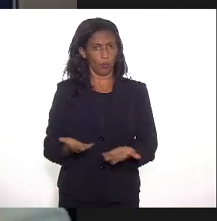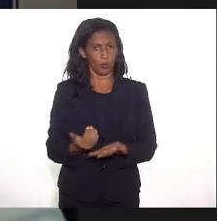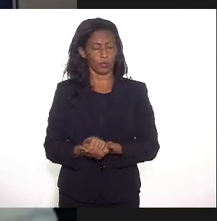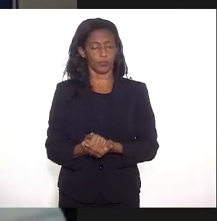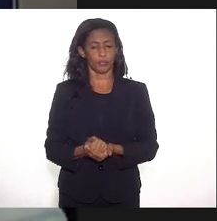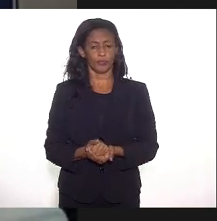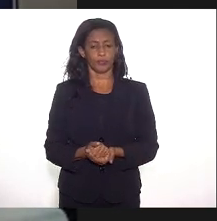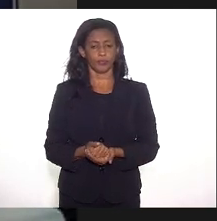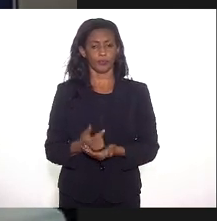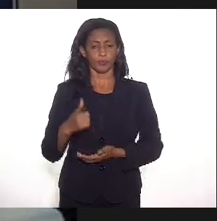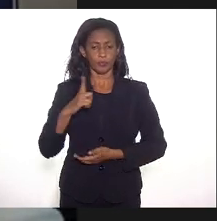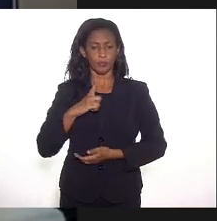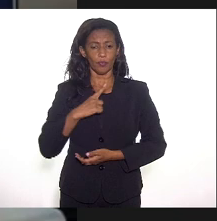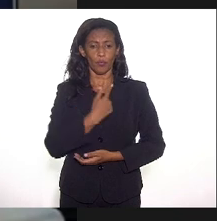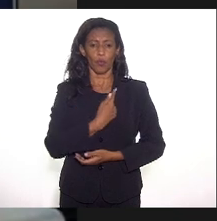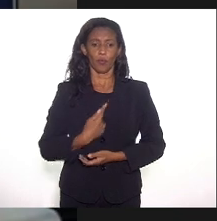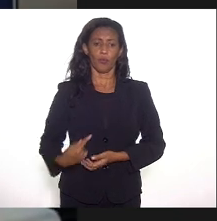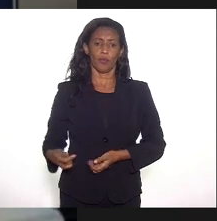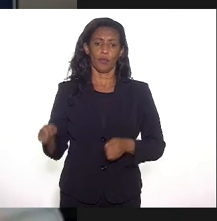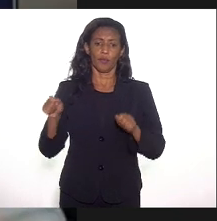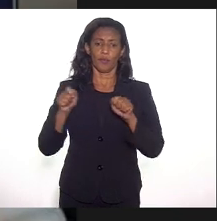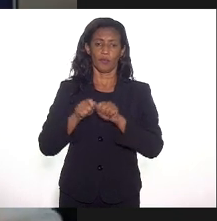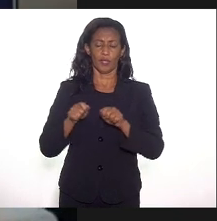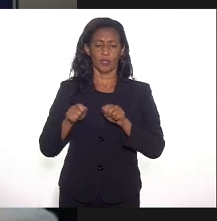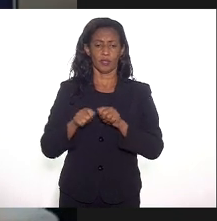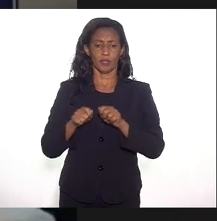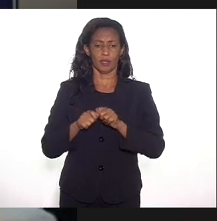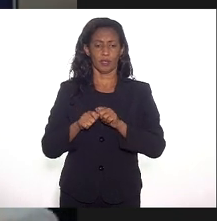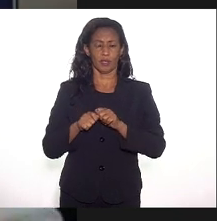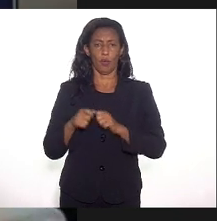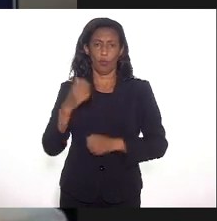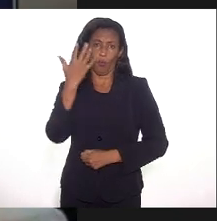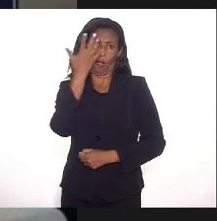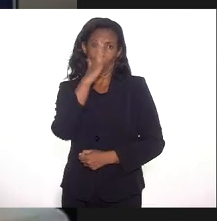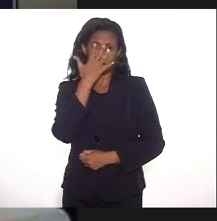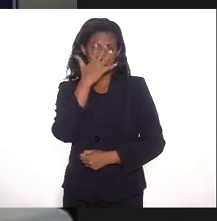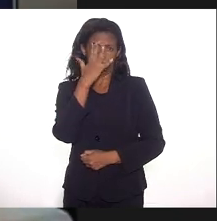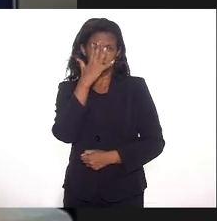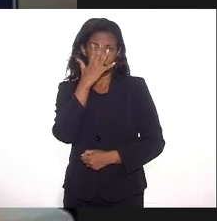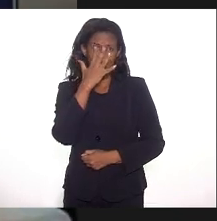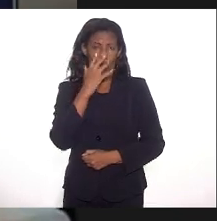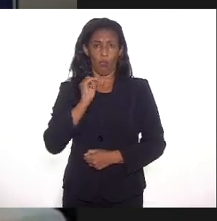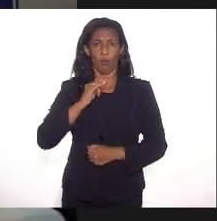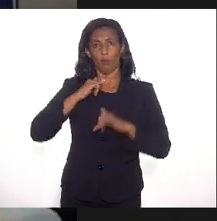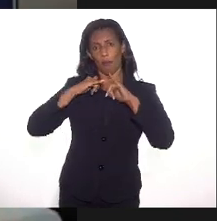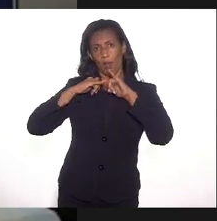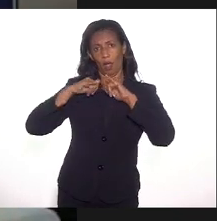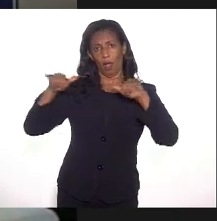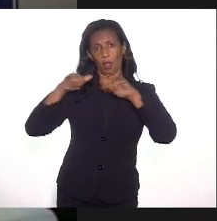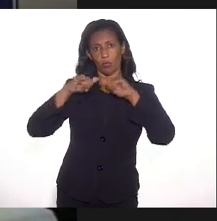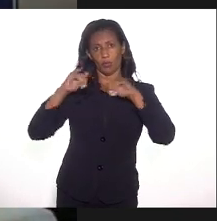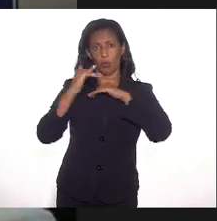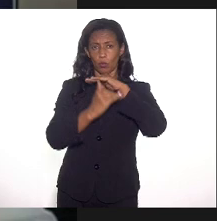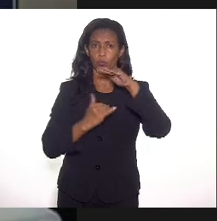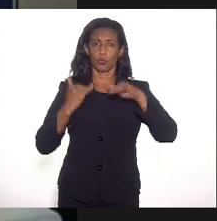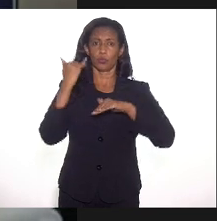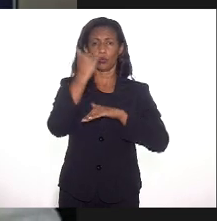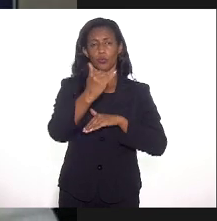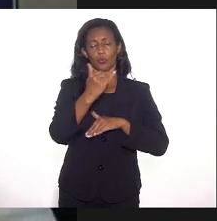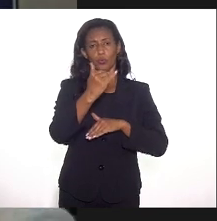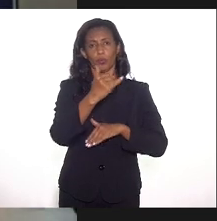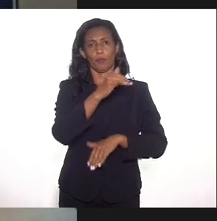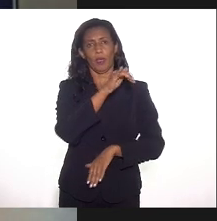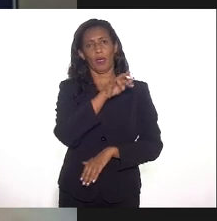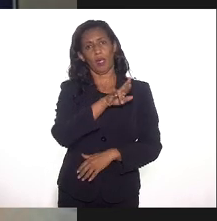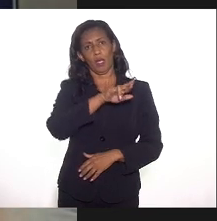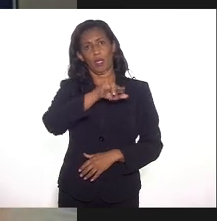gente teve o governador fazendo literalmente um carnaval para anunciar o Supera Rio, que foi